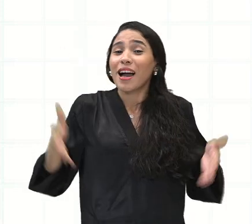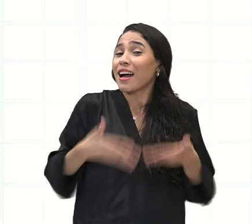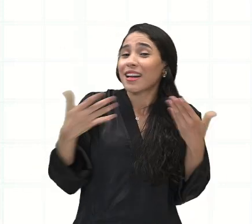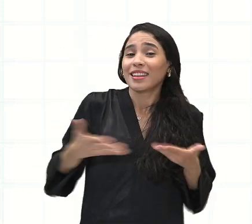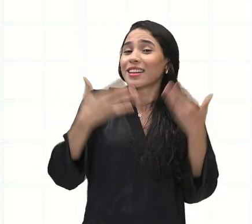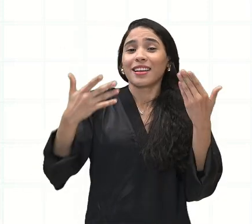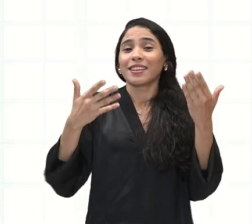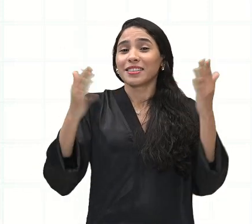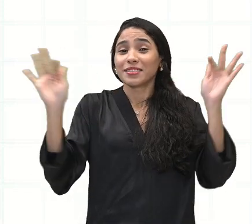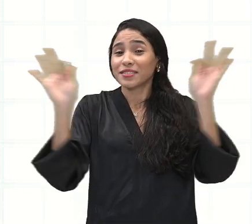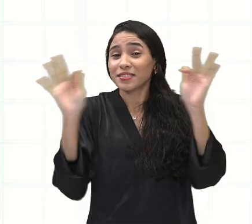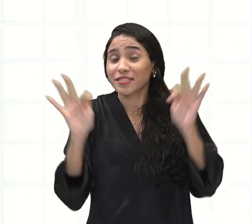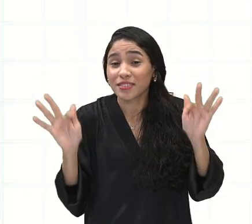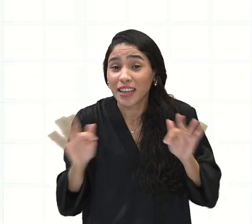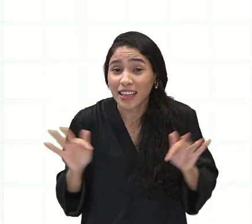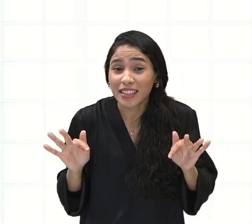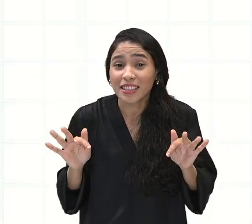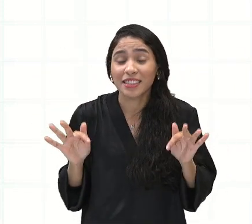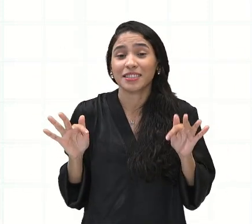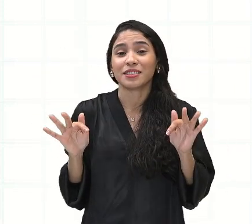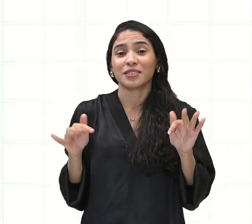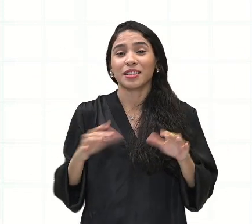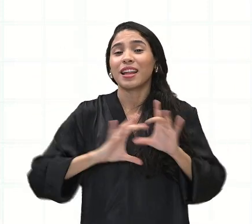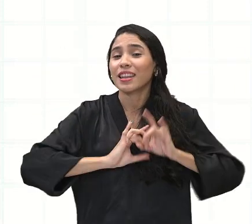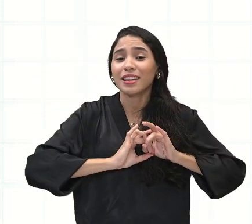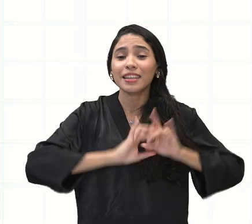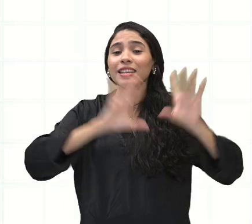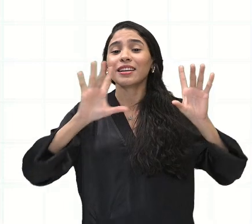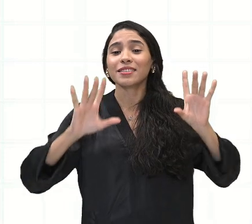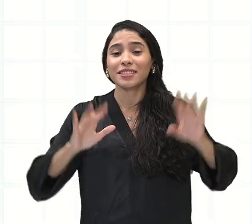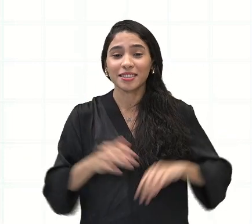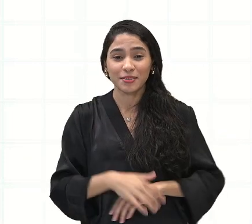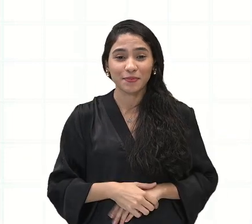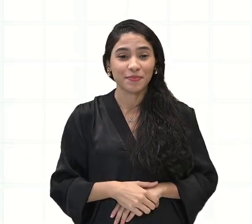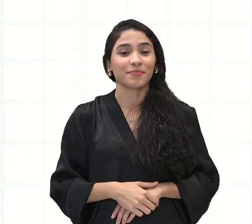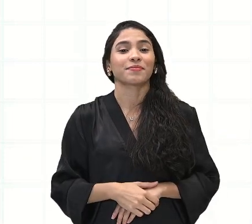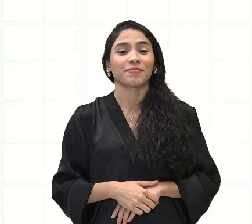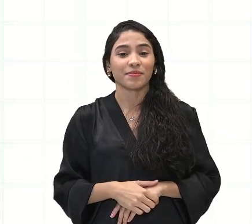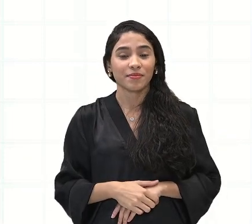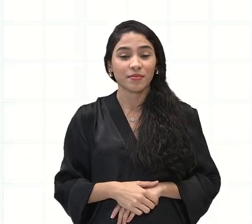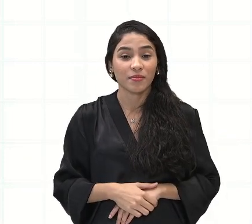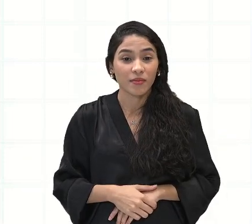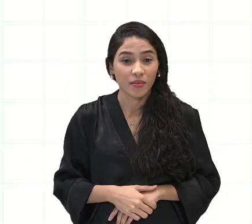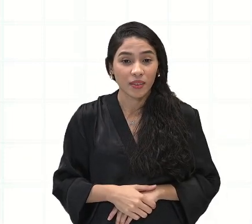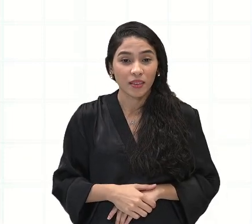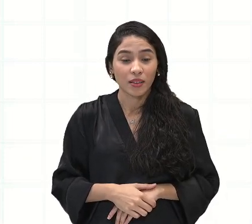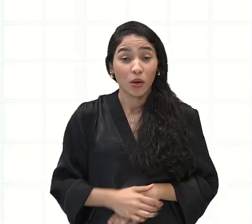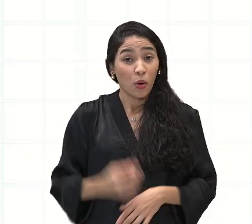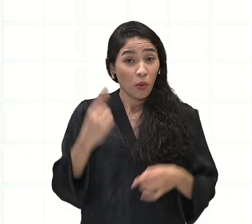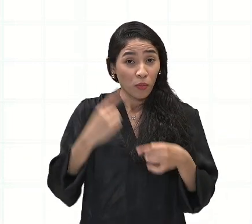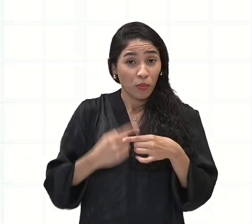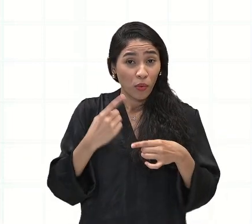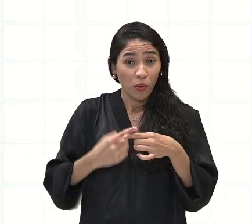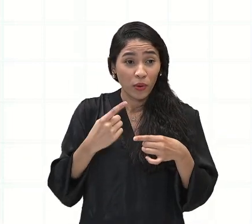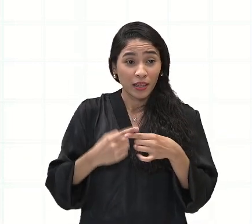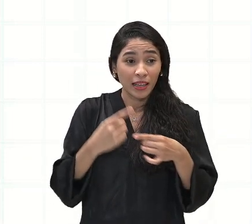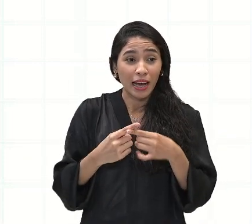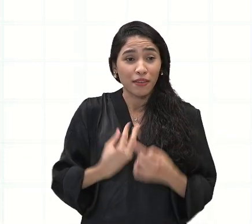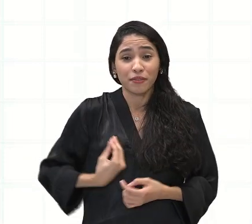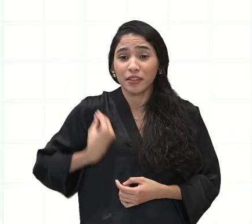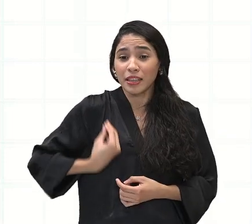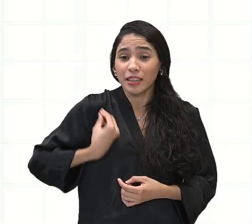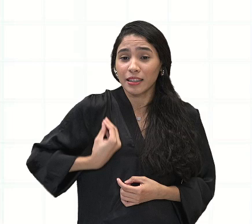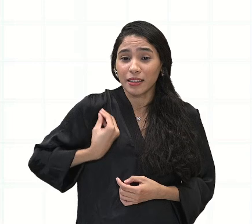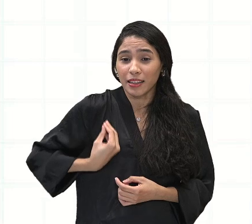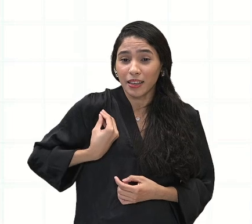pessoa que não se importa com nada. Eu não queria ser uma pessoa que não se importa. Dizei porque assim me fizestes, vós todos